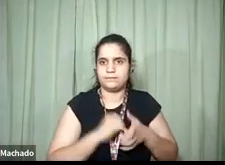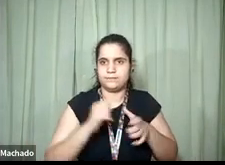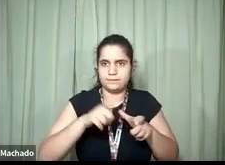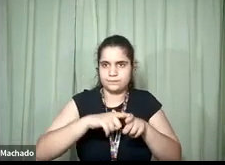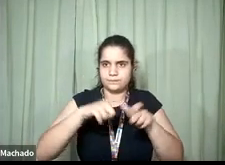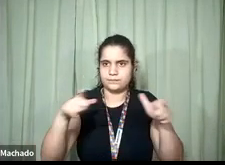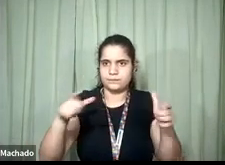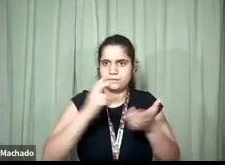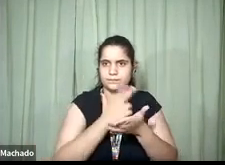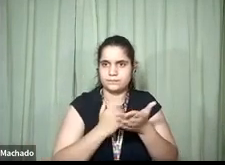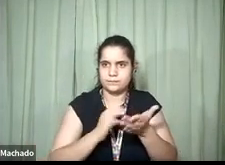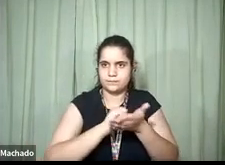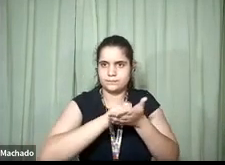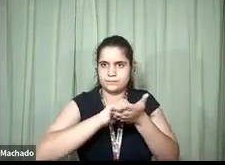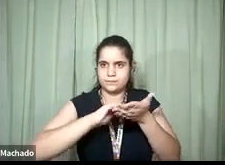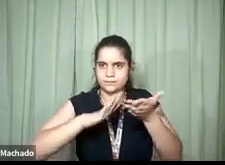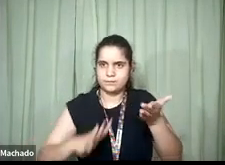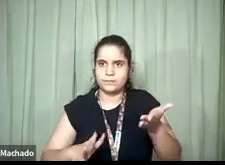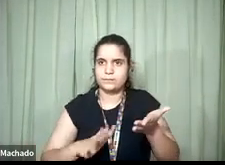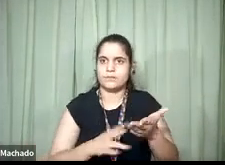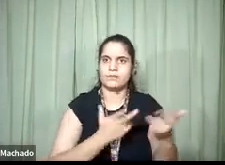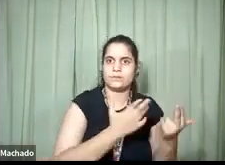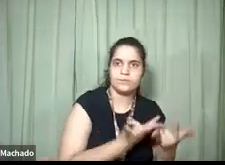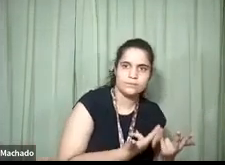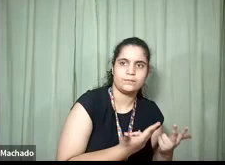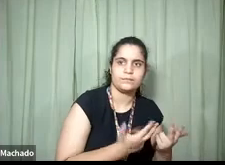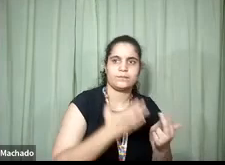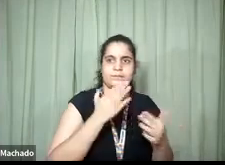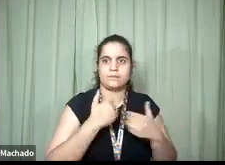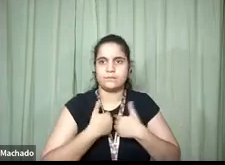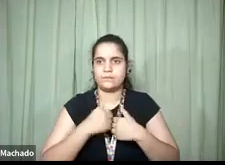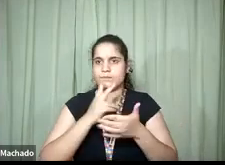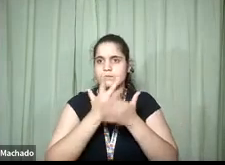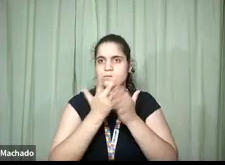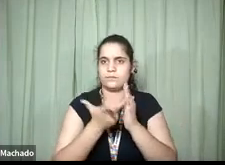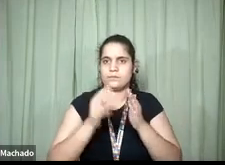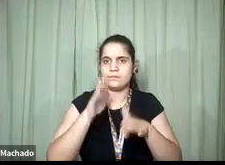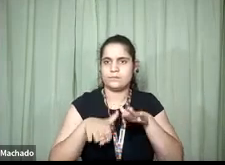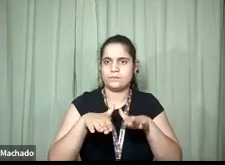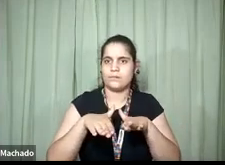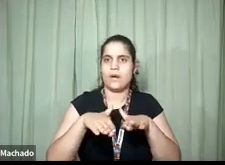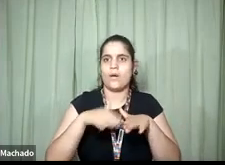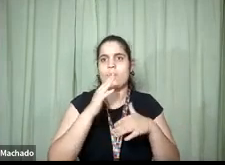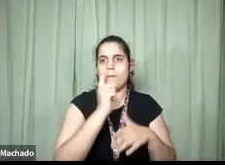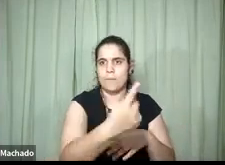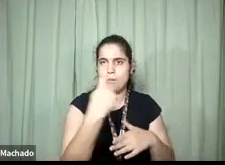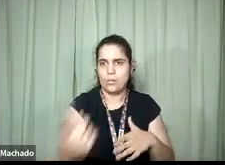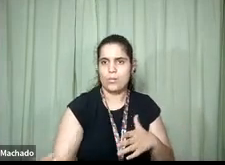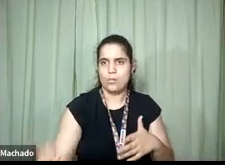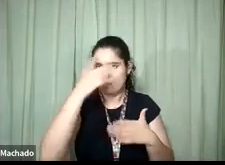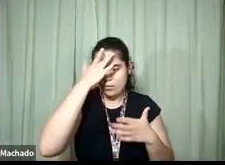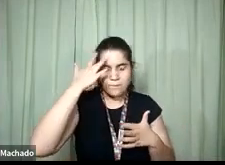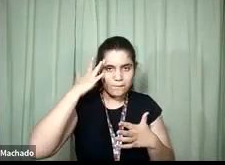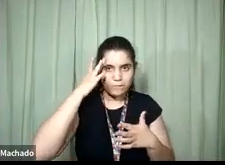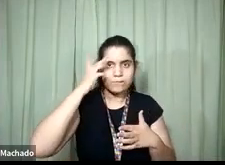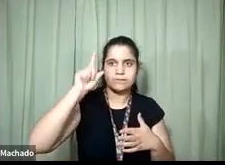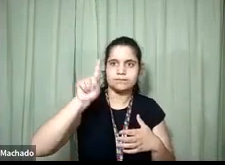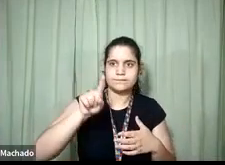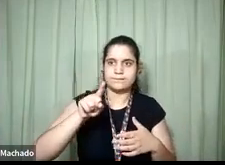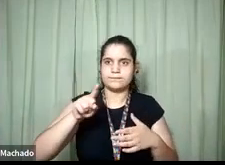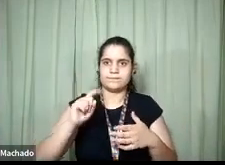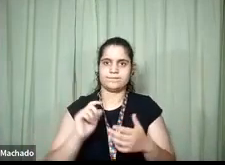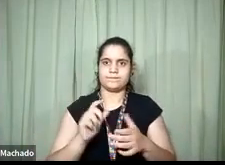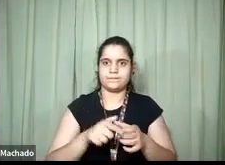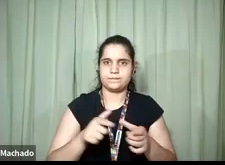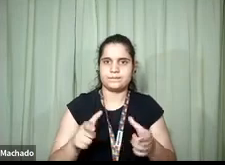conteúdo, assim, se fala do mesmo assunto diversas vezes, mas cada Isso. pessoa, ela traz de uma